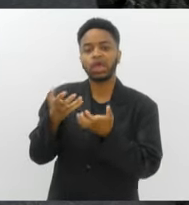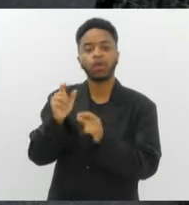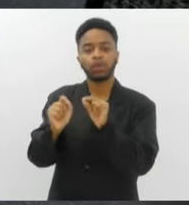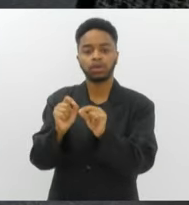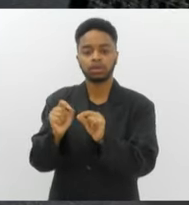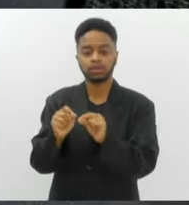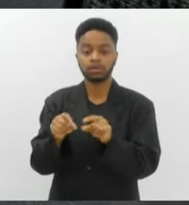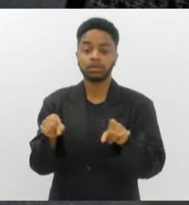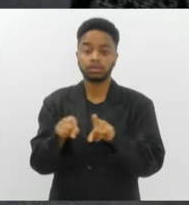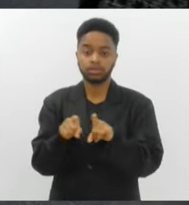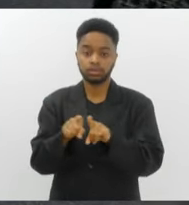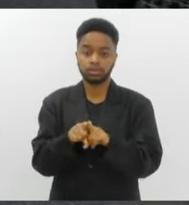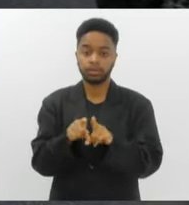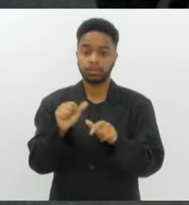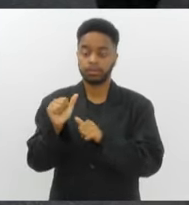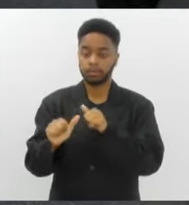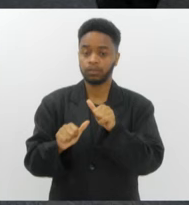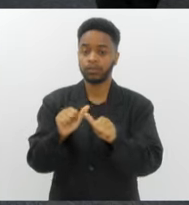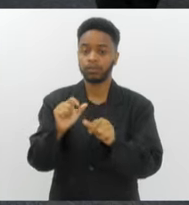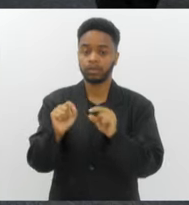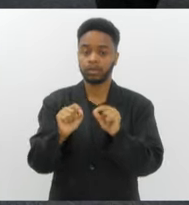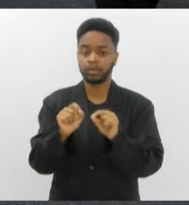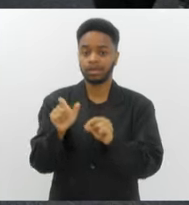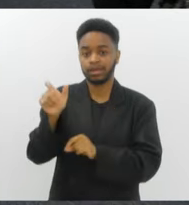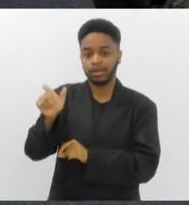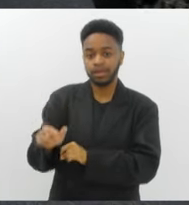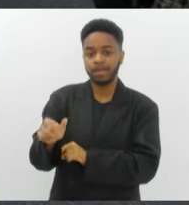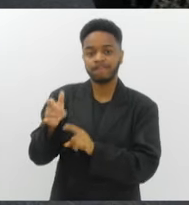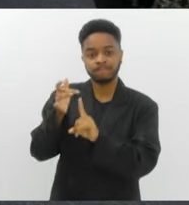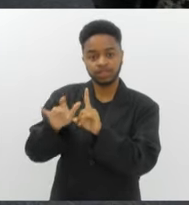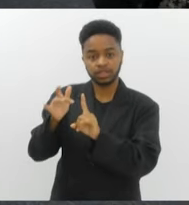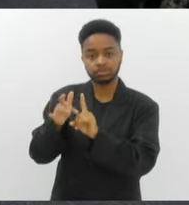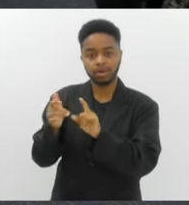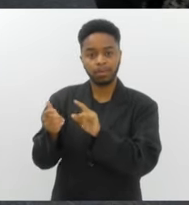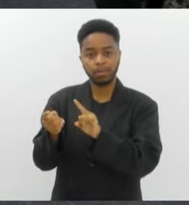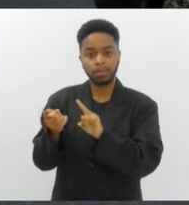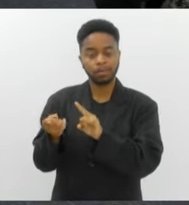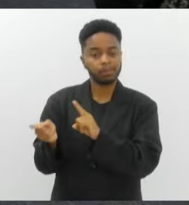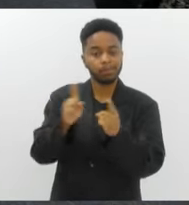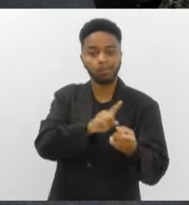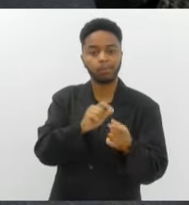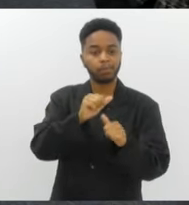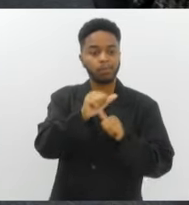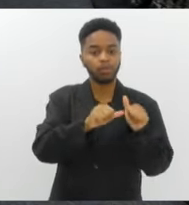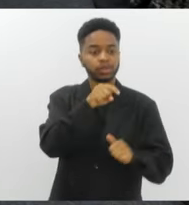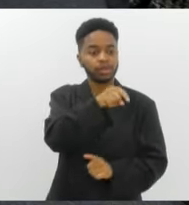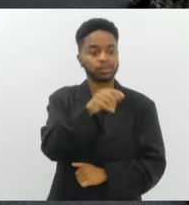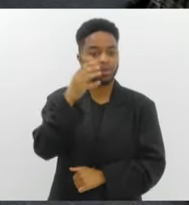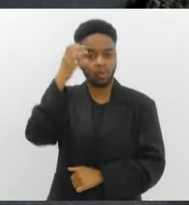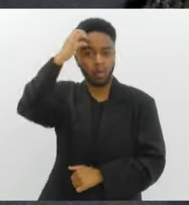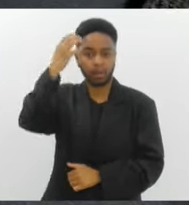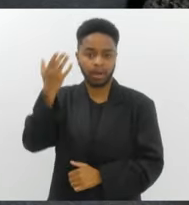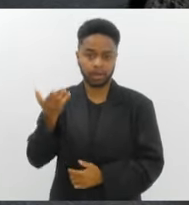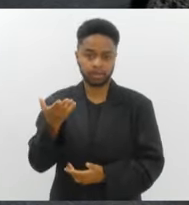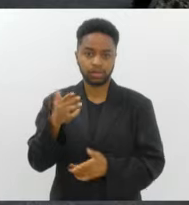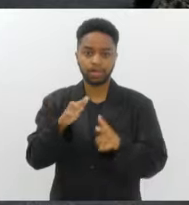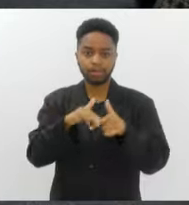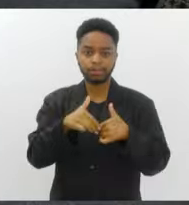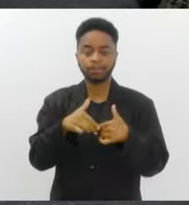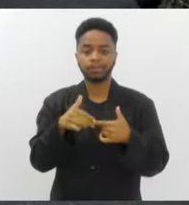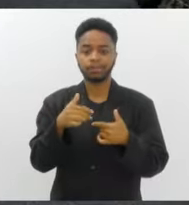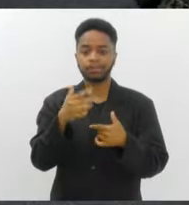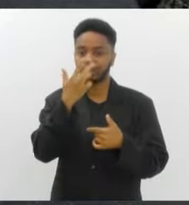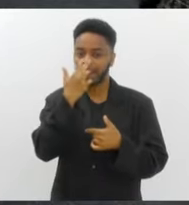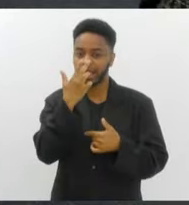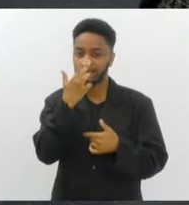E transformar uma vítima em ré, como se ela fosse culpada da agressão que